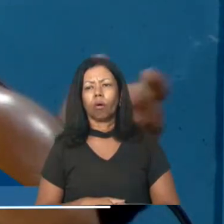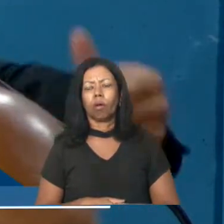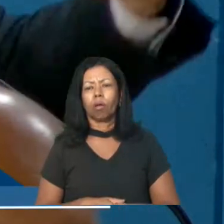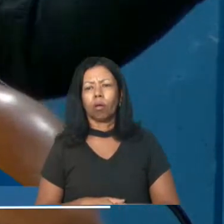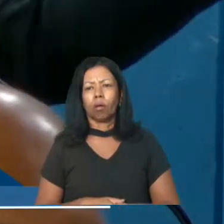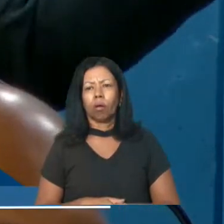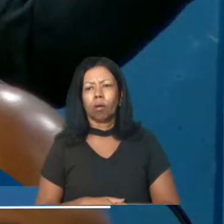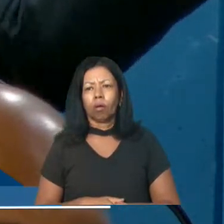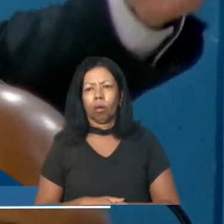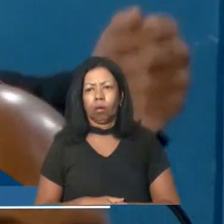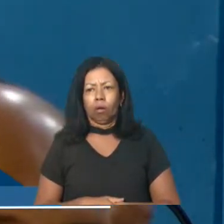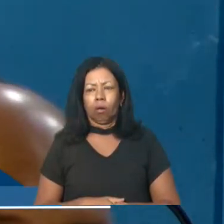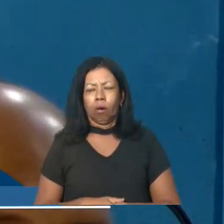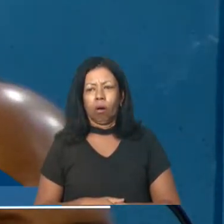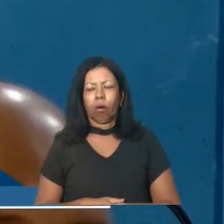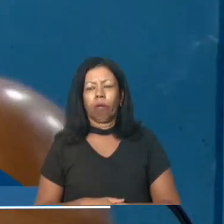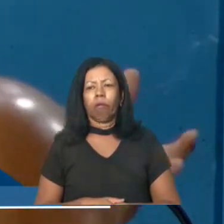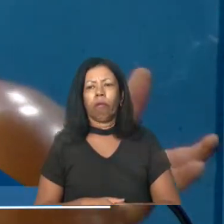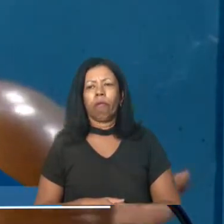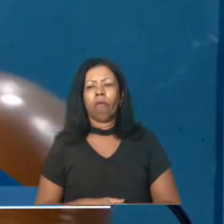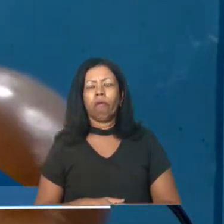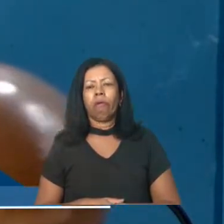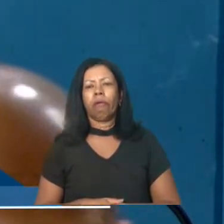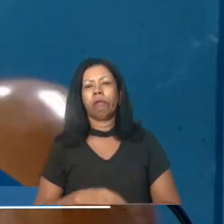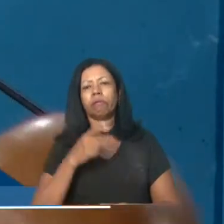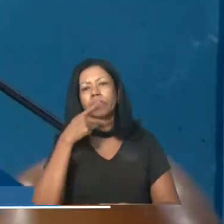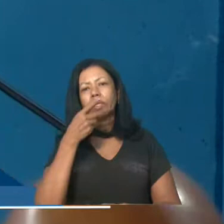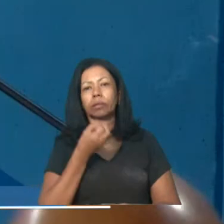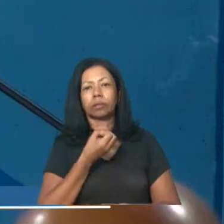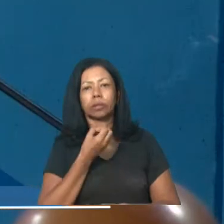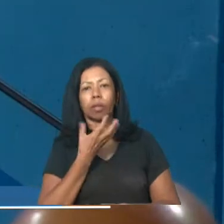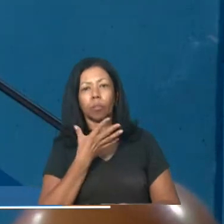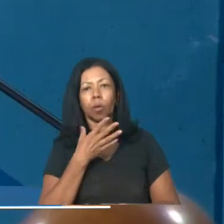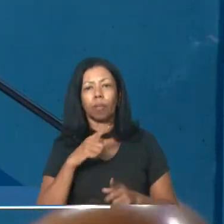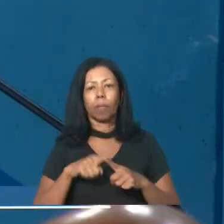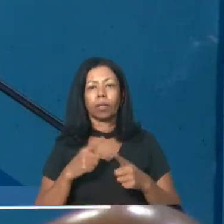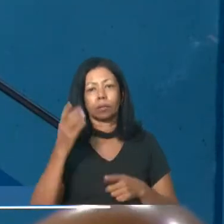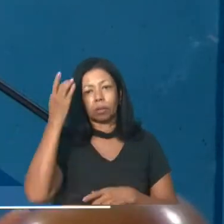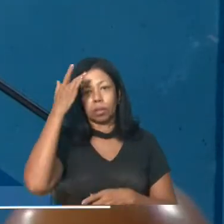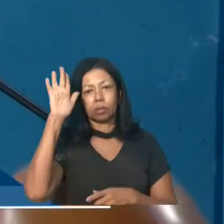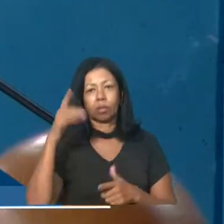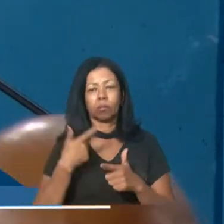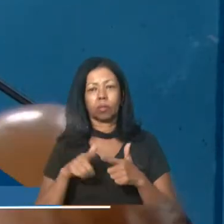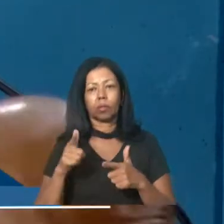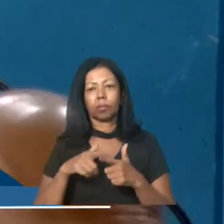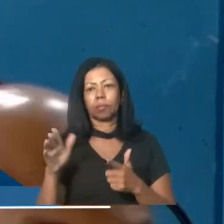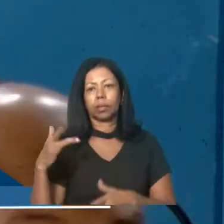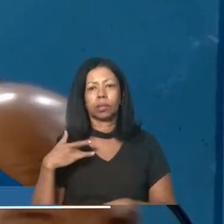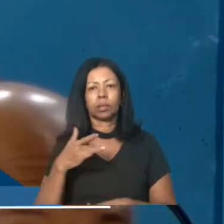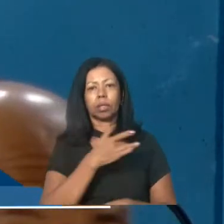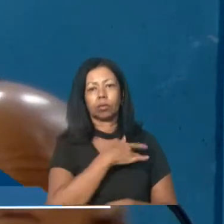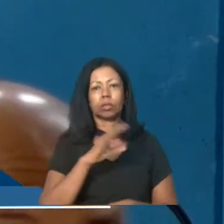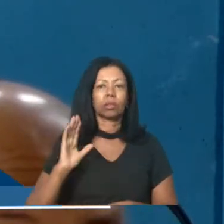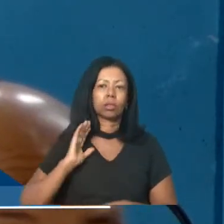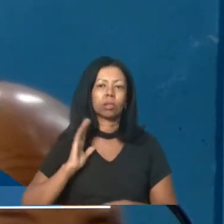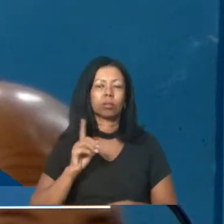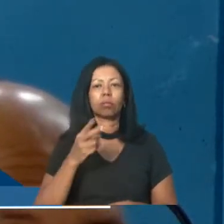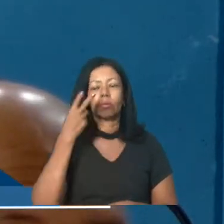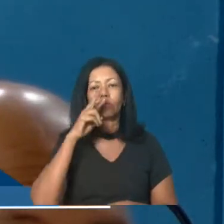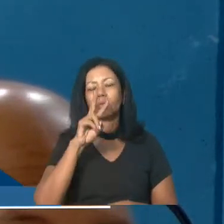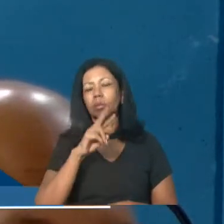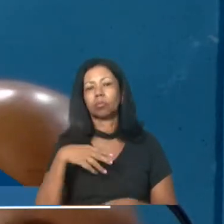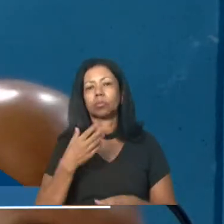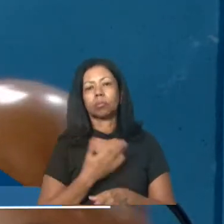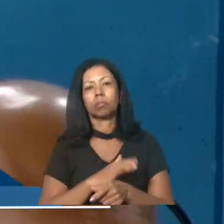é fardado de bom moço, de hospital, que não resolve a situação da saúde pública da cidade. Então, nós não vemos aqui prática de justiça